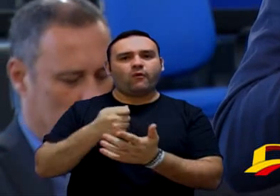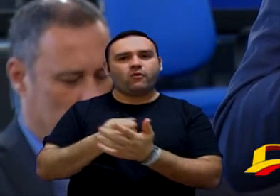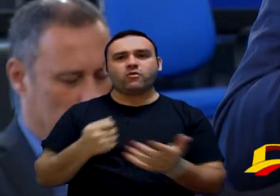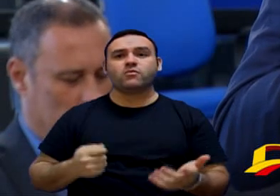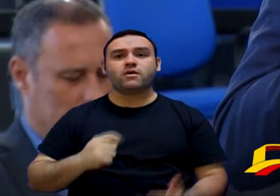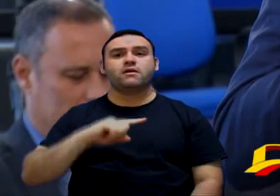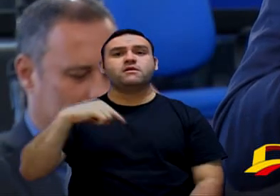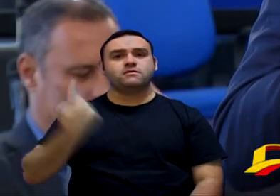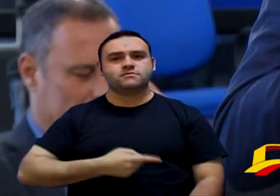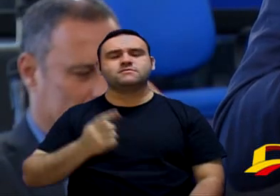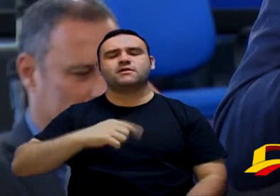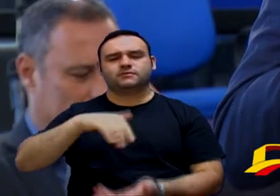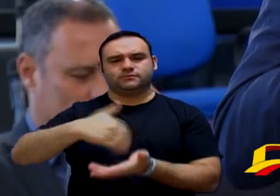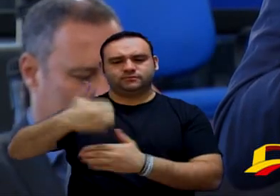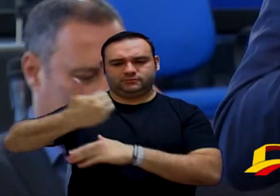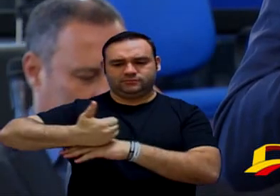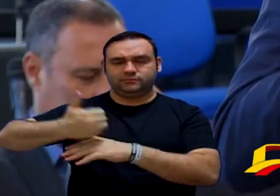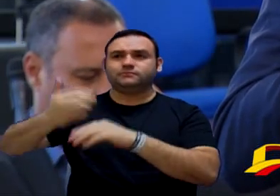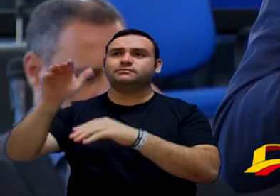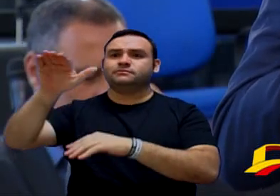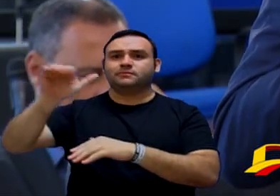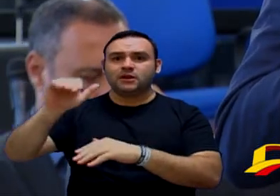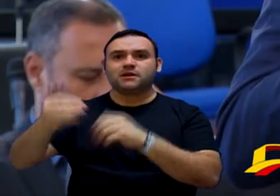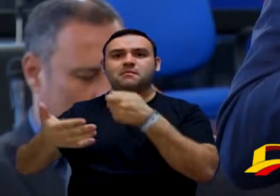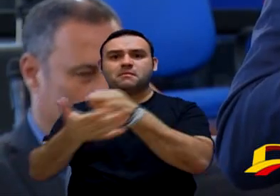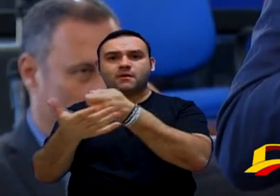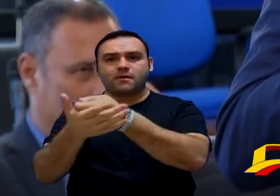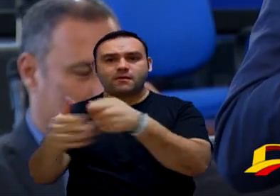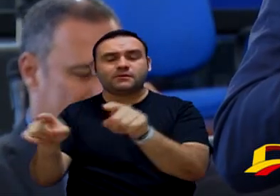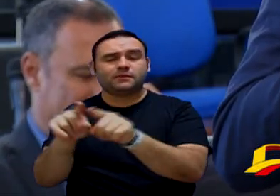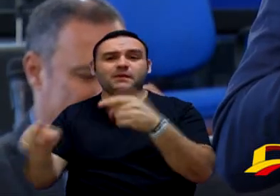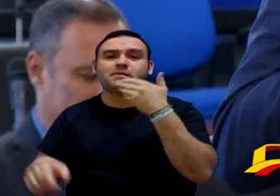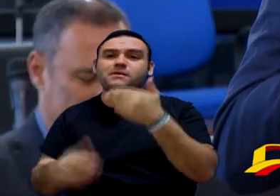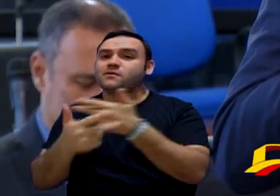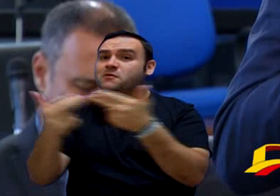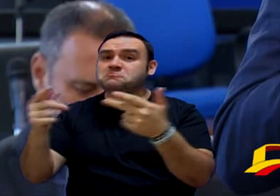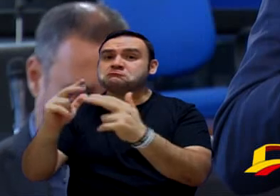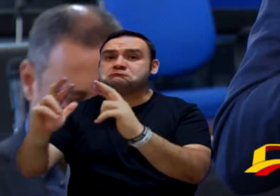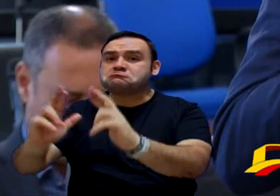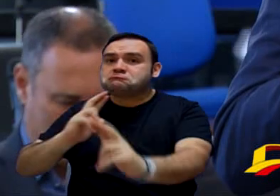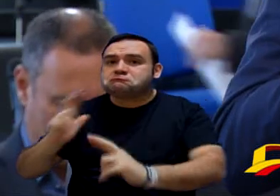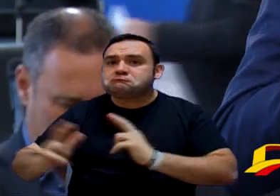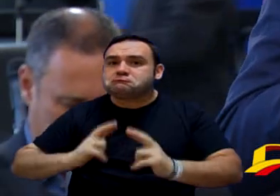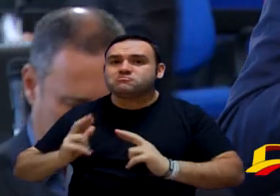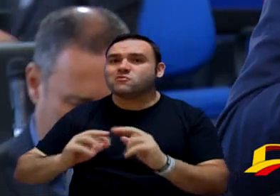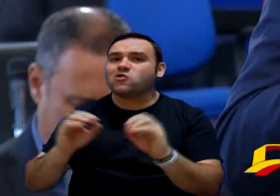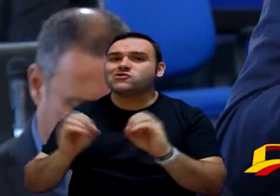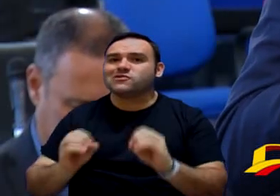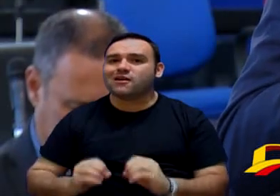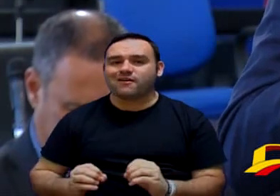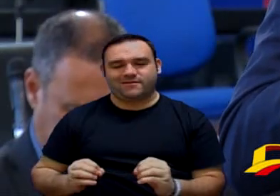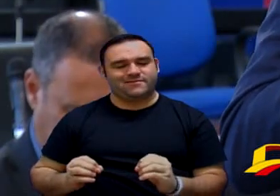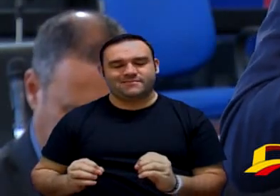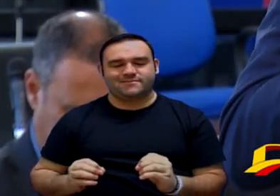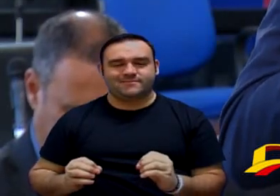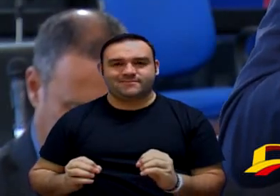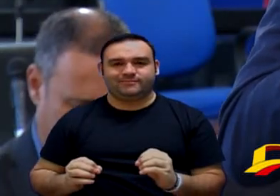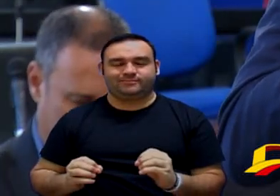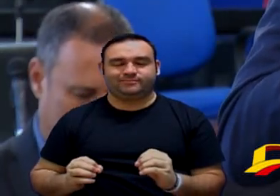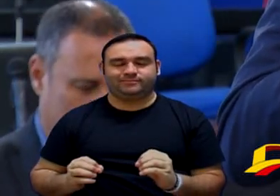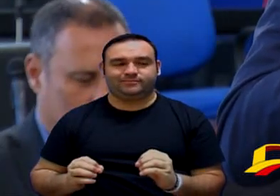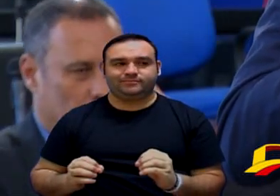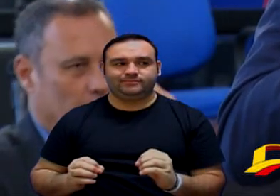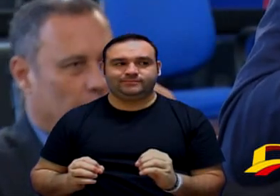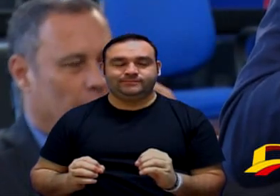nós cobramos aos secretários secretários não não retornando a